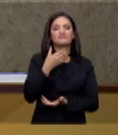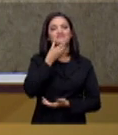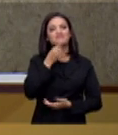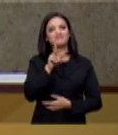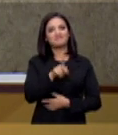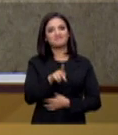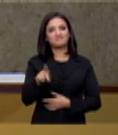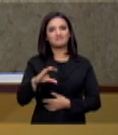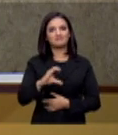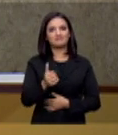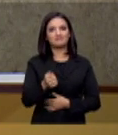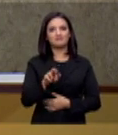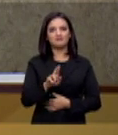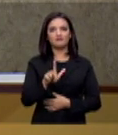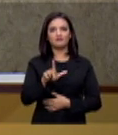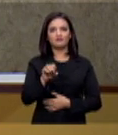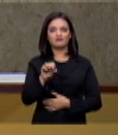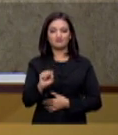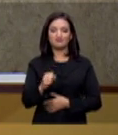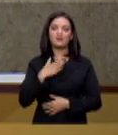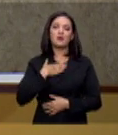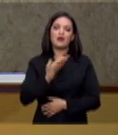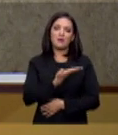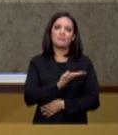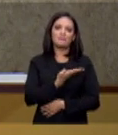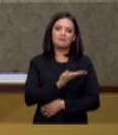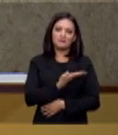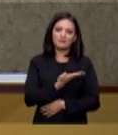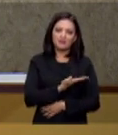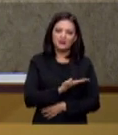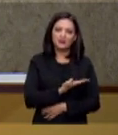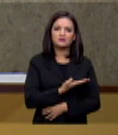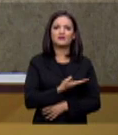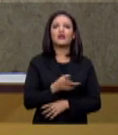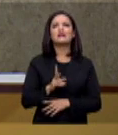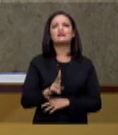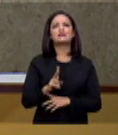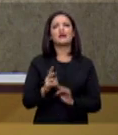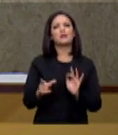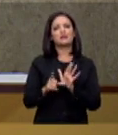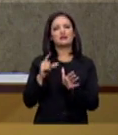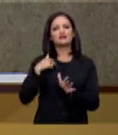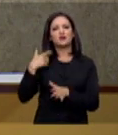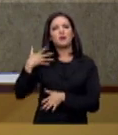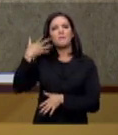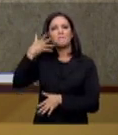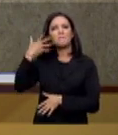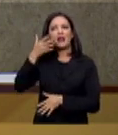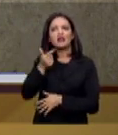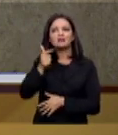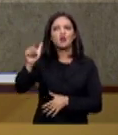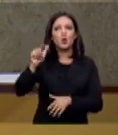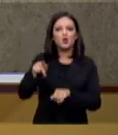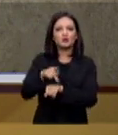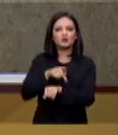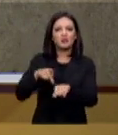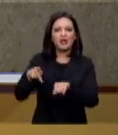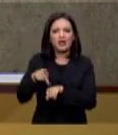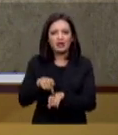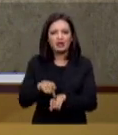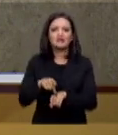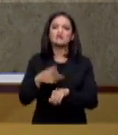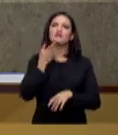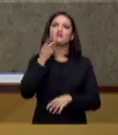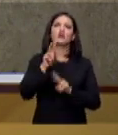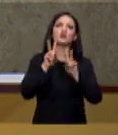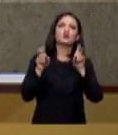particular que sempre me mandava subsídios quando eu ia fazer palestras no exterior sobre o risco